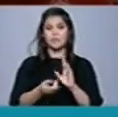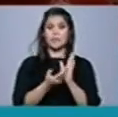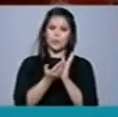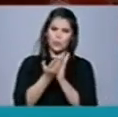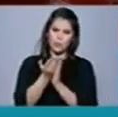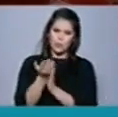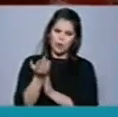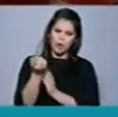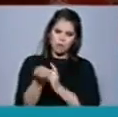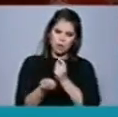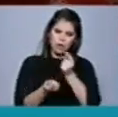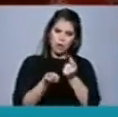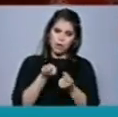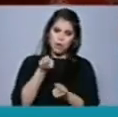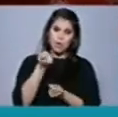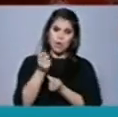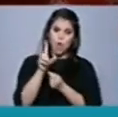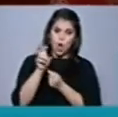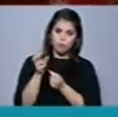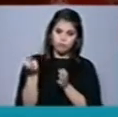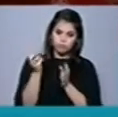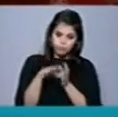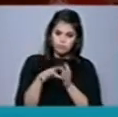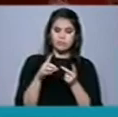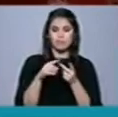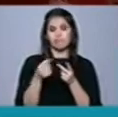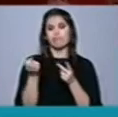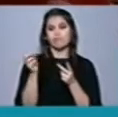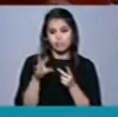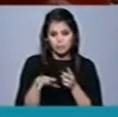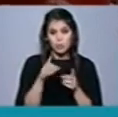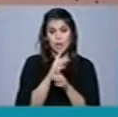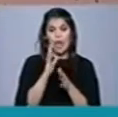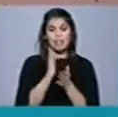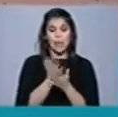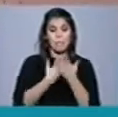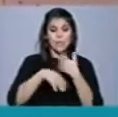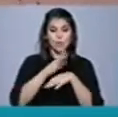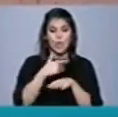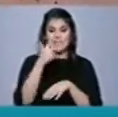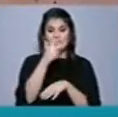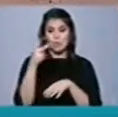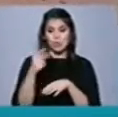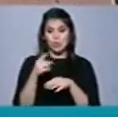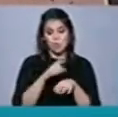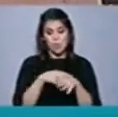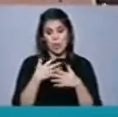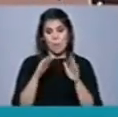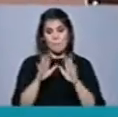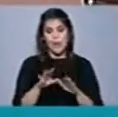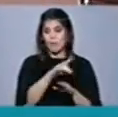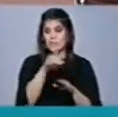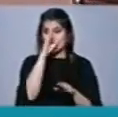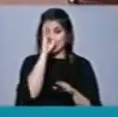continuar a ir juntando os ovos um a um, até que estejam misturados na totalidade. Eu o que vou fazer, vou parar, já sabe,